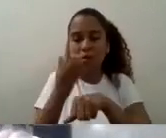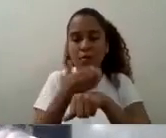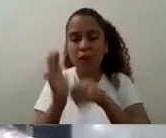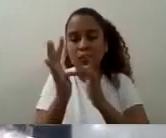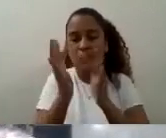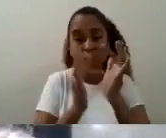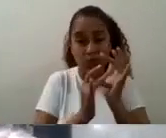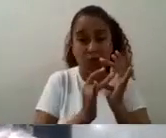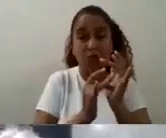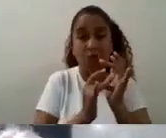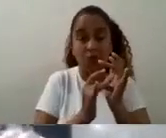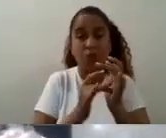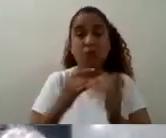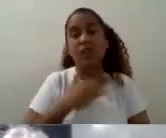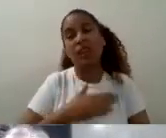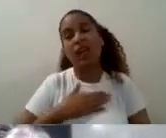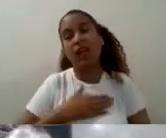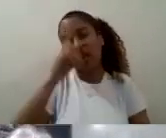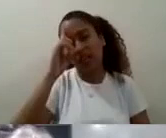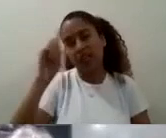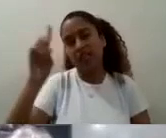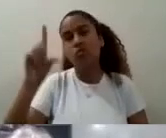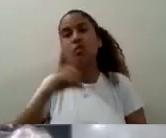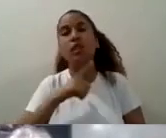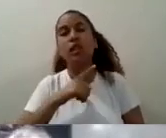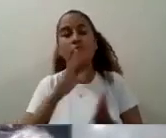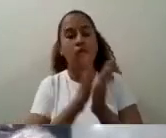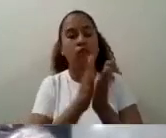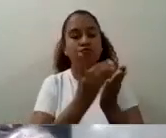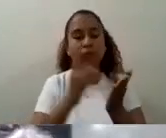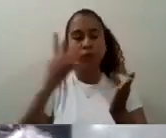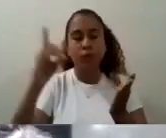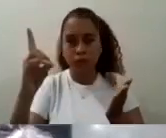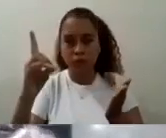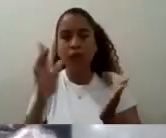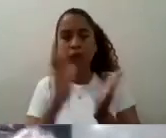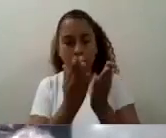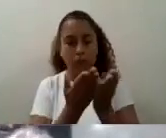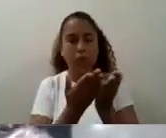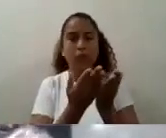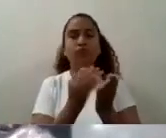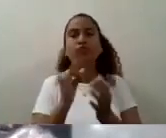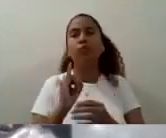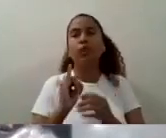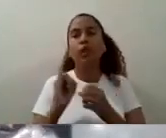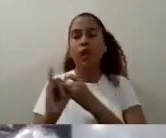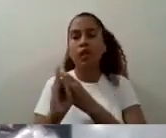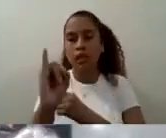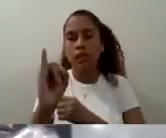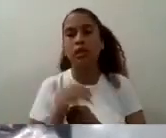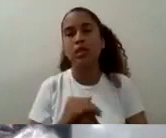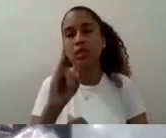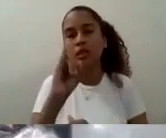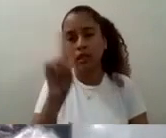está lá em Isaías 58, 6-8. A gente quer provocar que o nosso